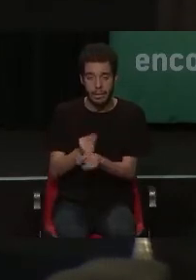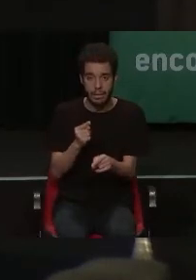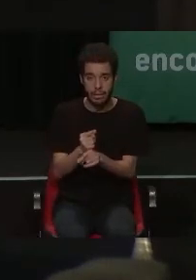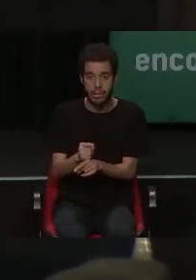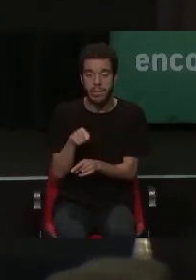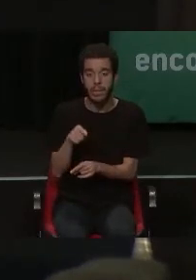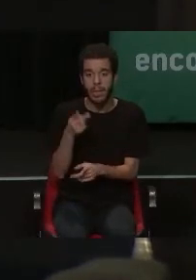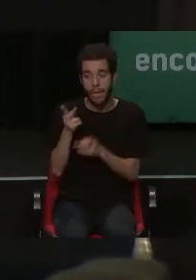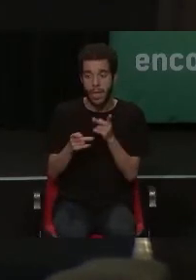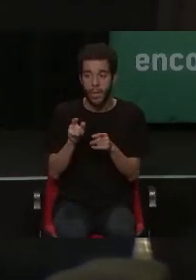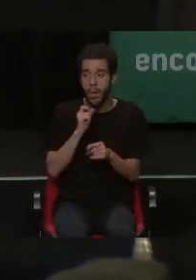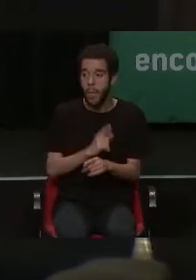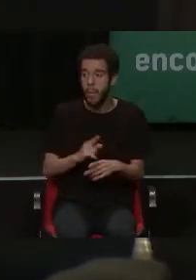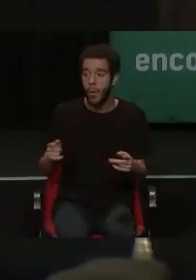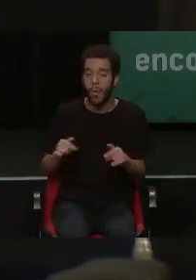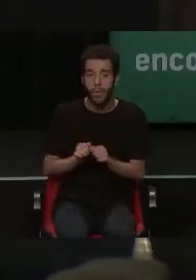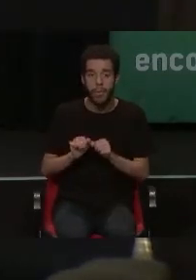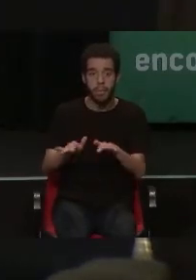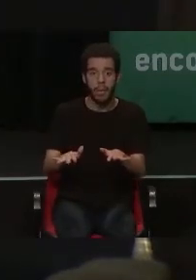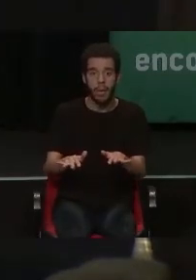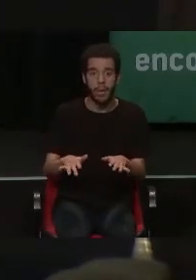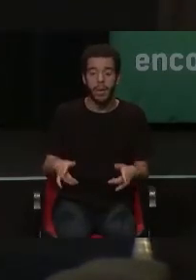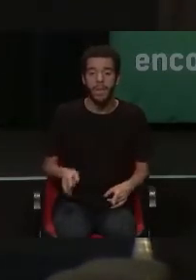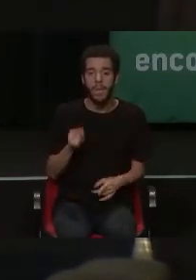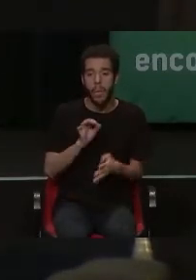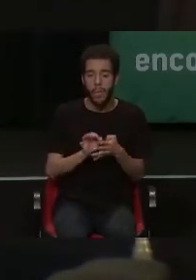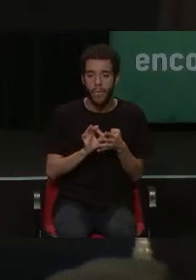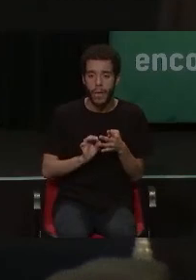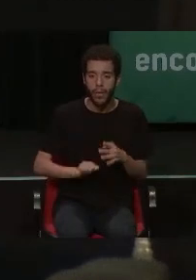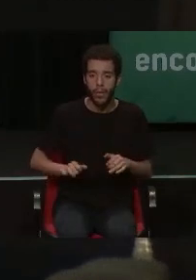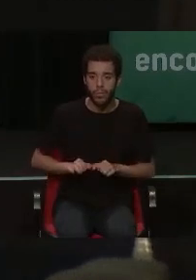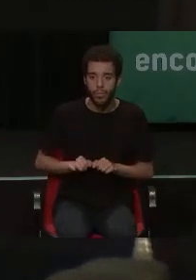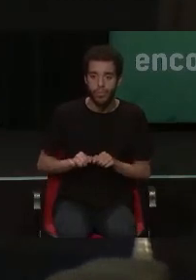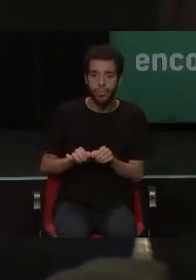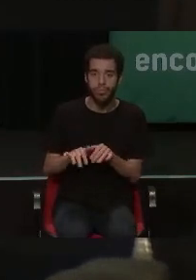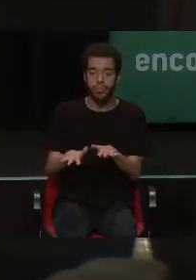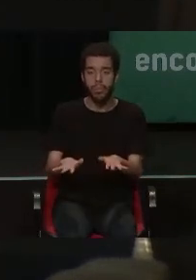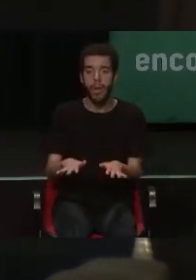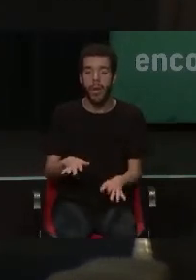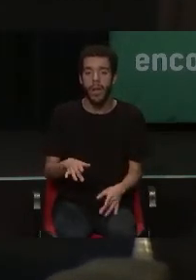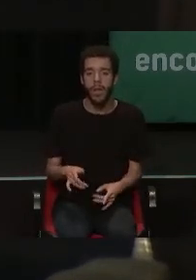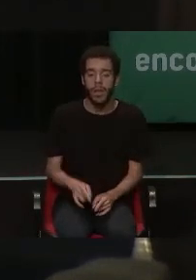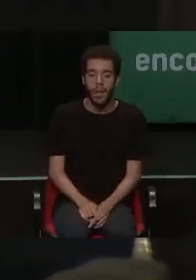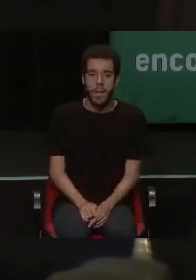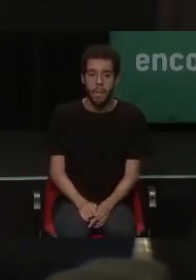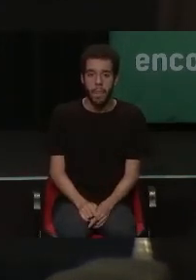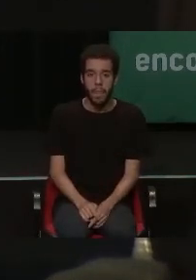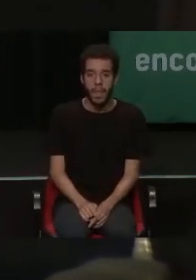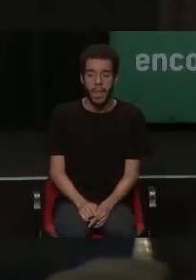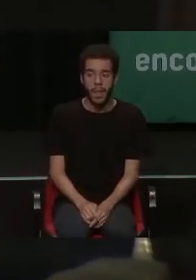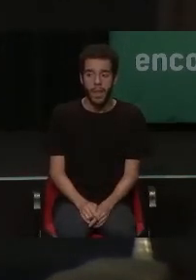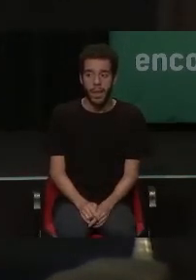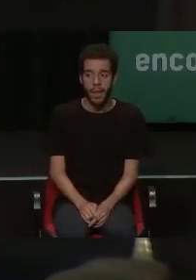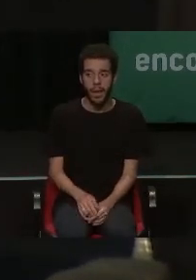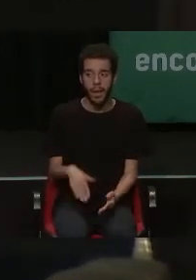ser patogénica. Neste caso, até tinha bastantes fatores de virulência para um patótipo extraintestinal e, portanto, para poder causar infecção do